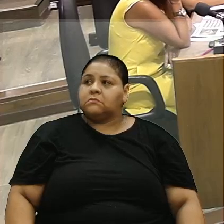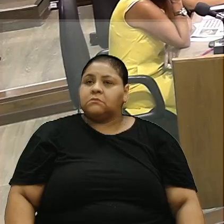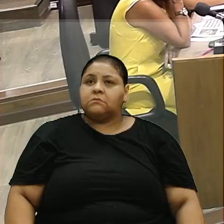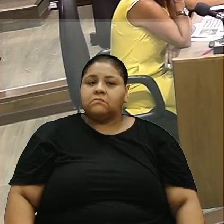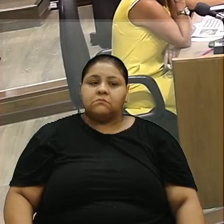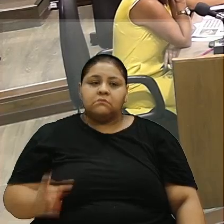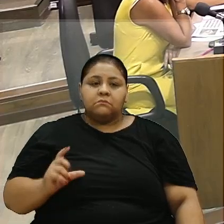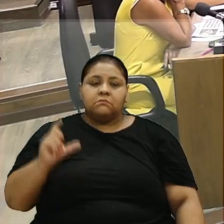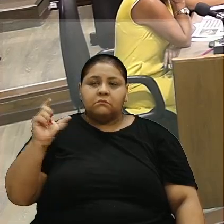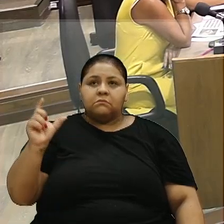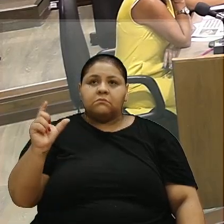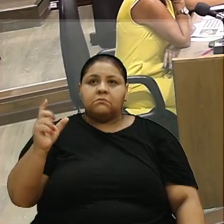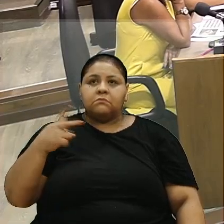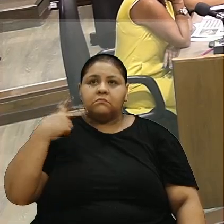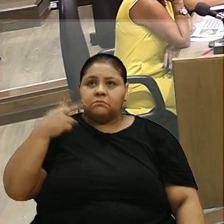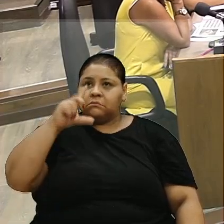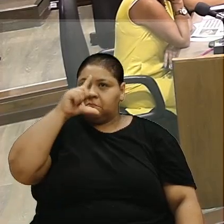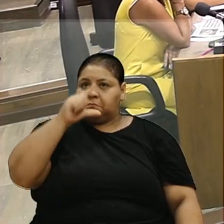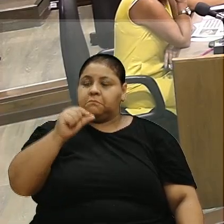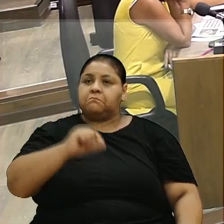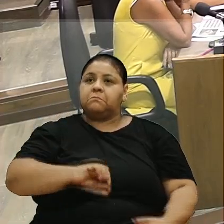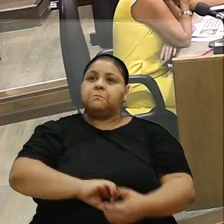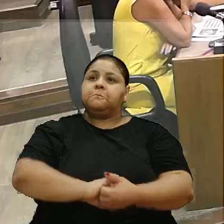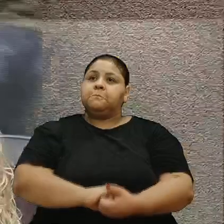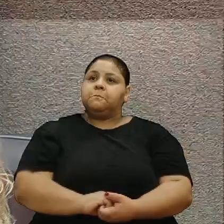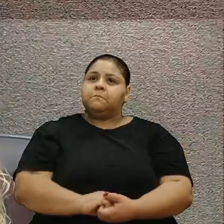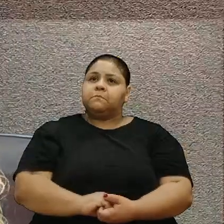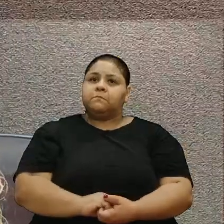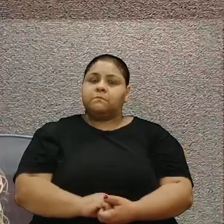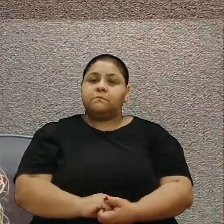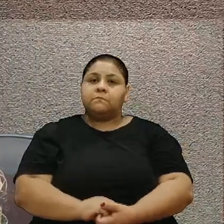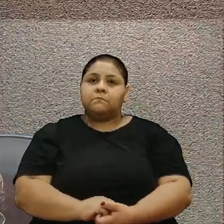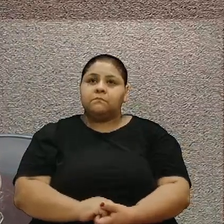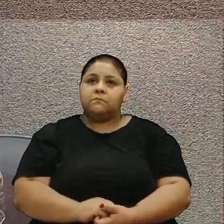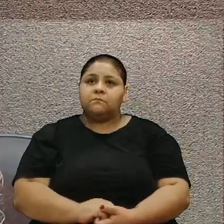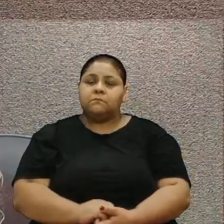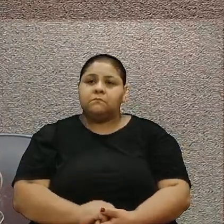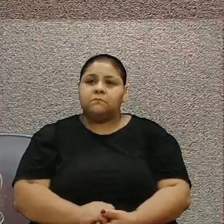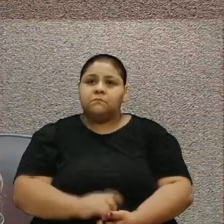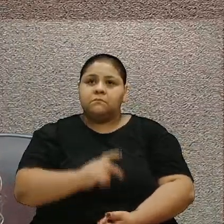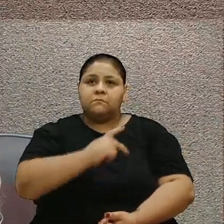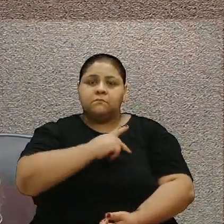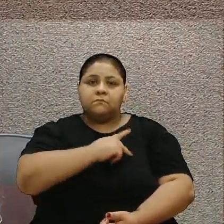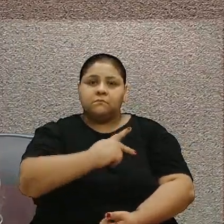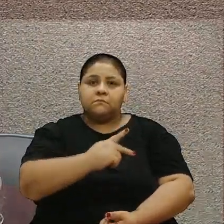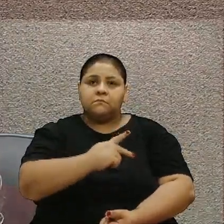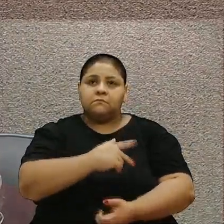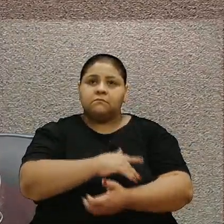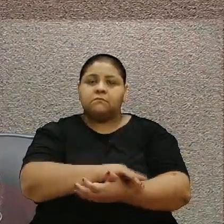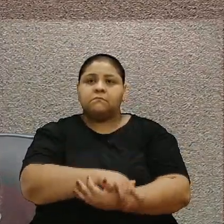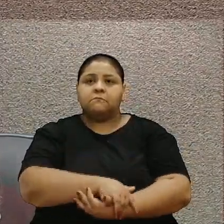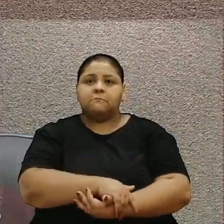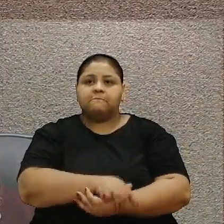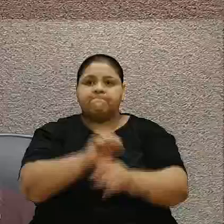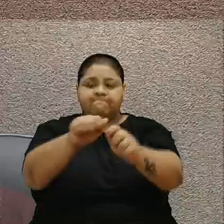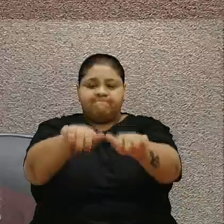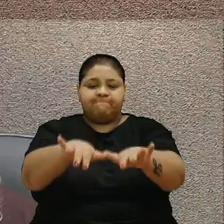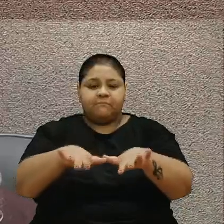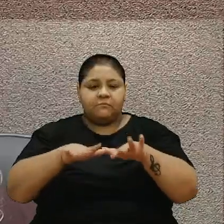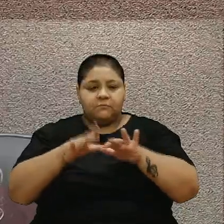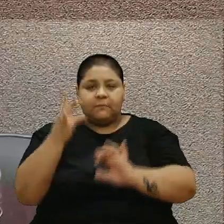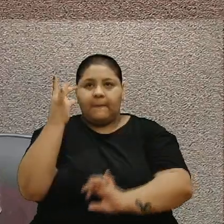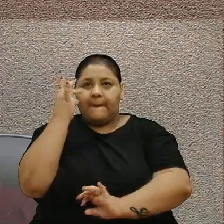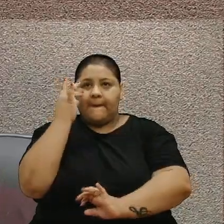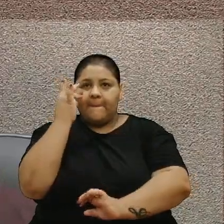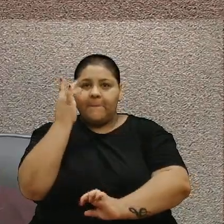Com a palavra, vereador Sandro Fantinel. Senhor presidente, caros colegas, plateia presente,